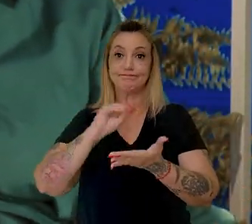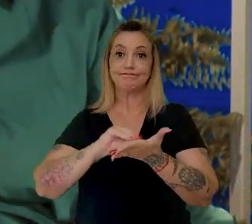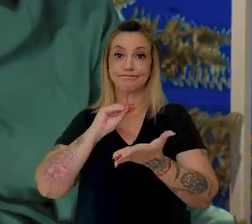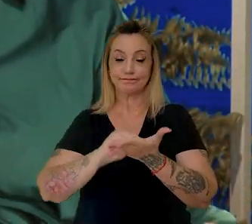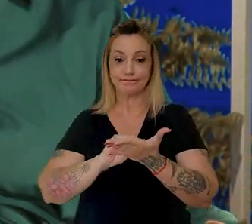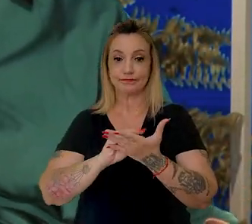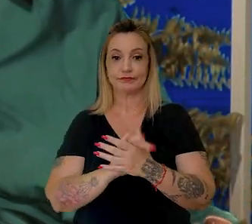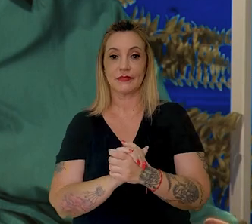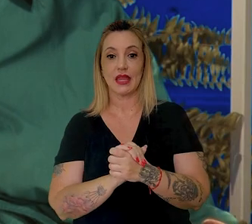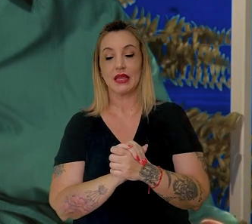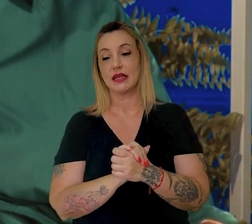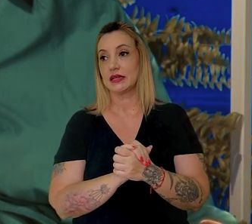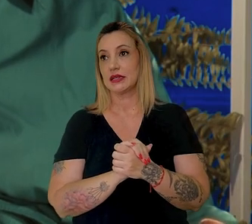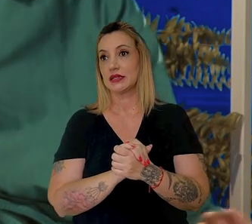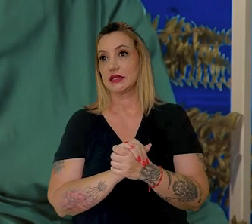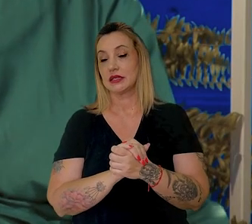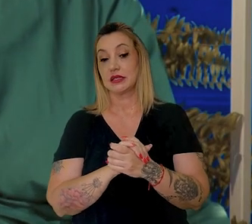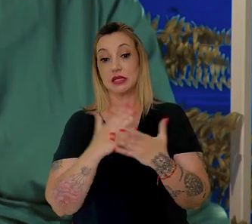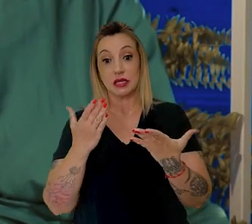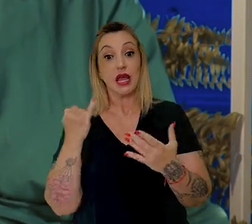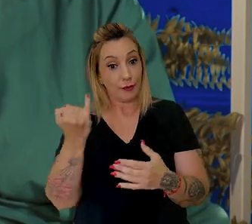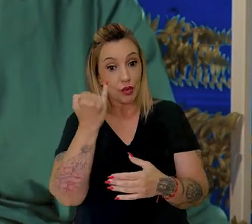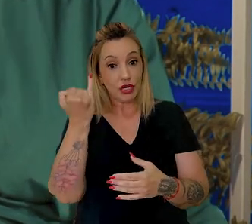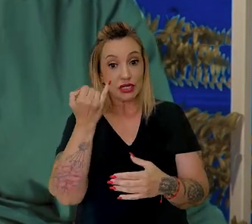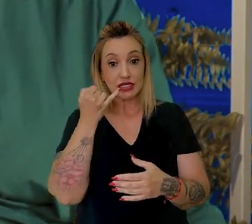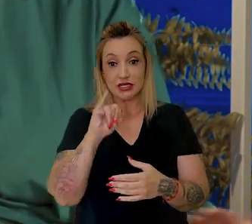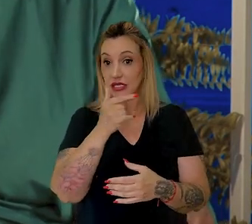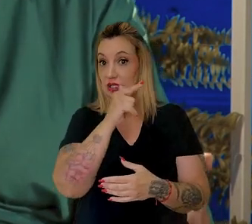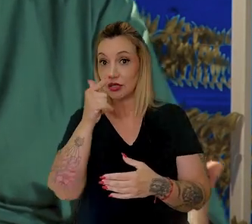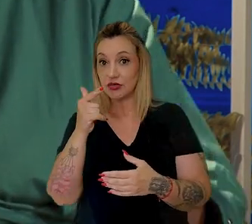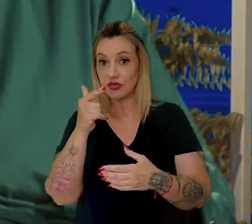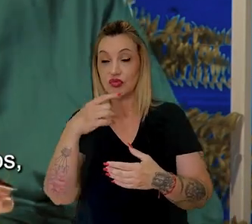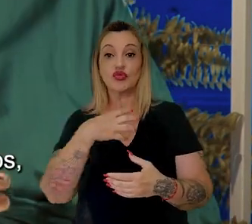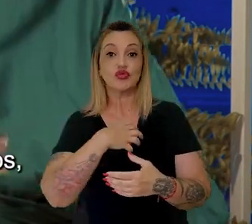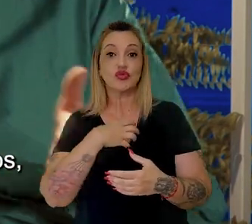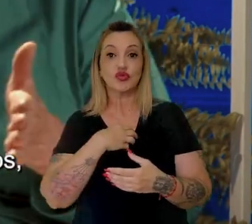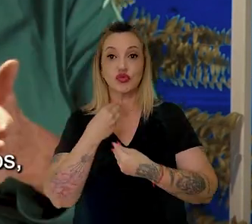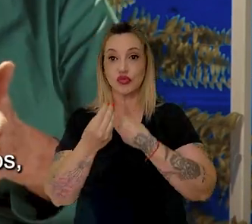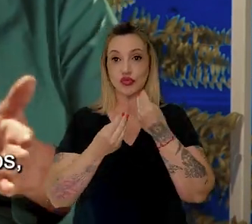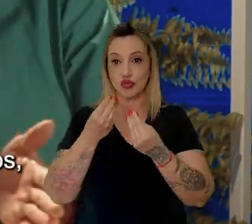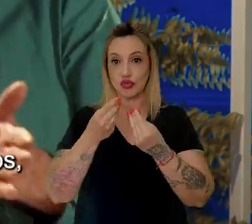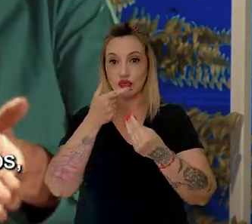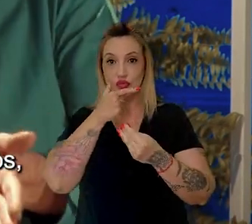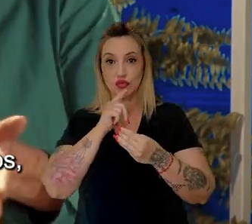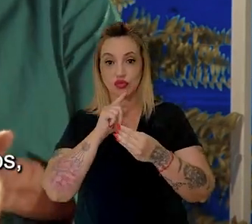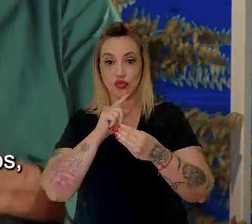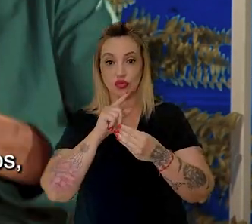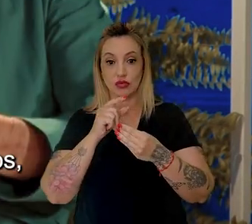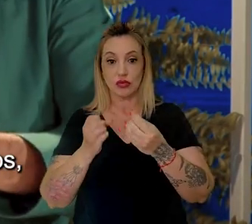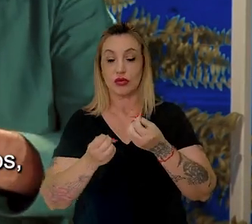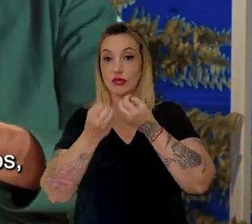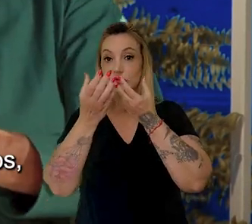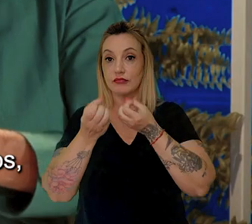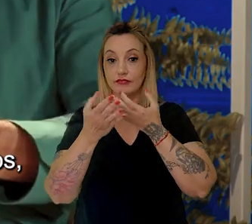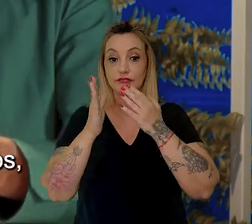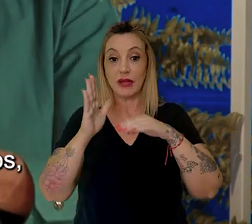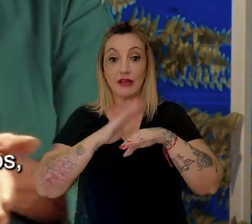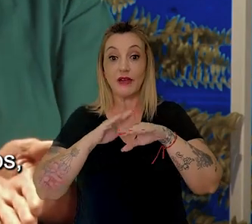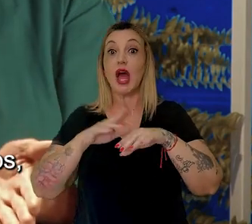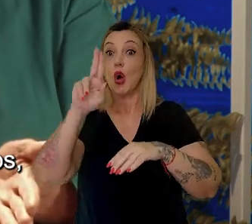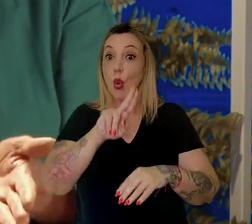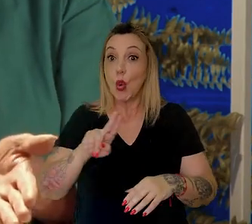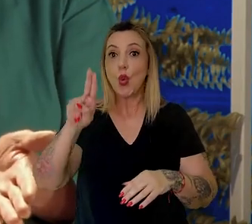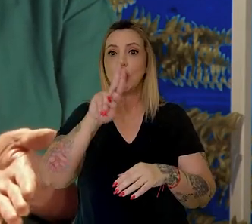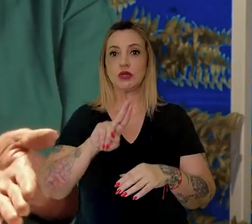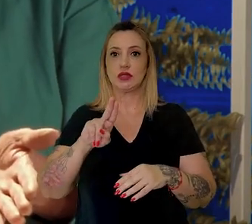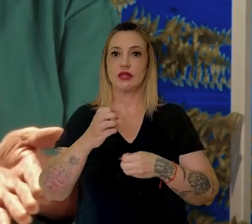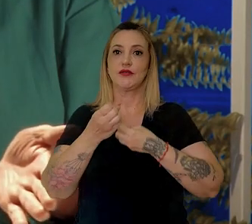né Eh e que é fundamental se você não tiver os meios para os pais você possa não gerar os dados mas fazer o uso dos